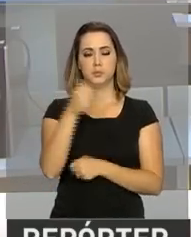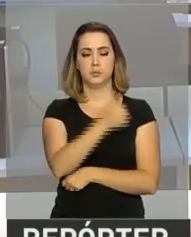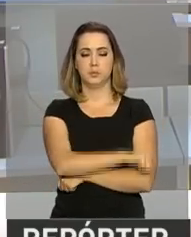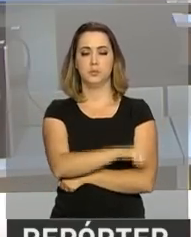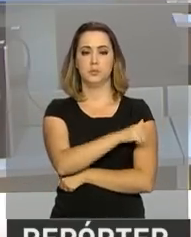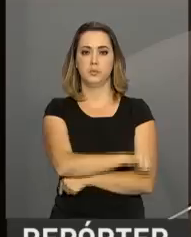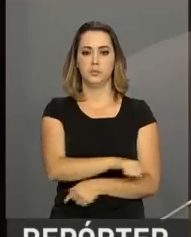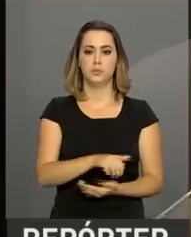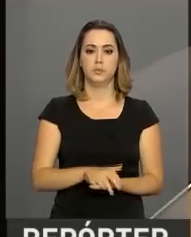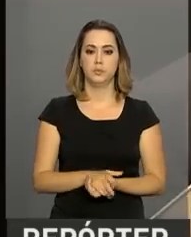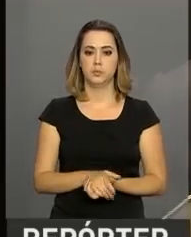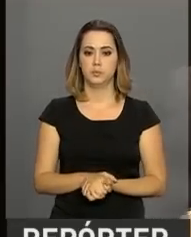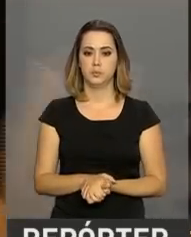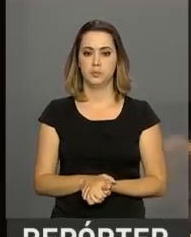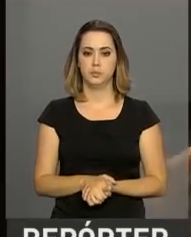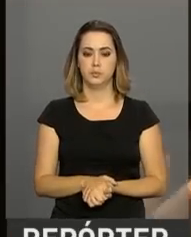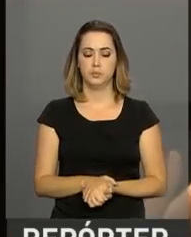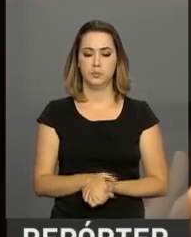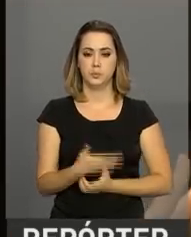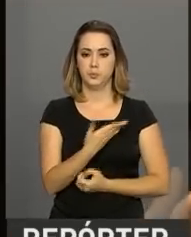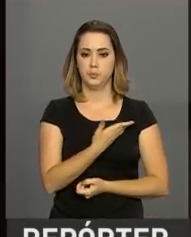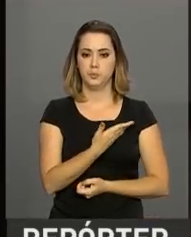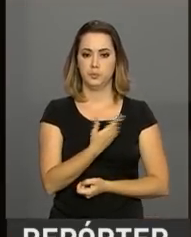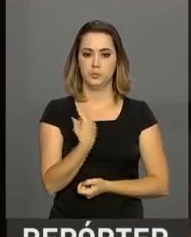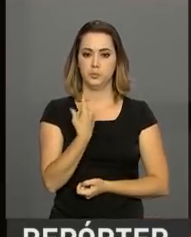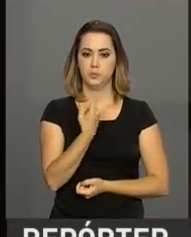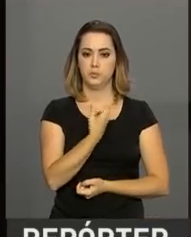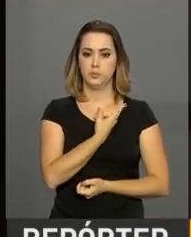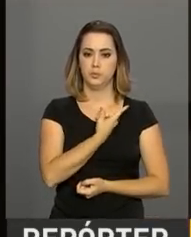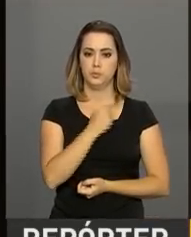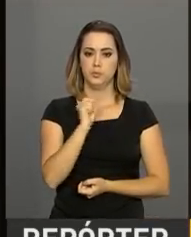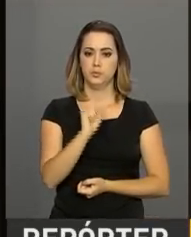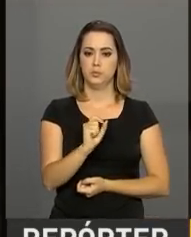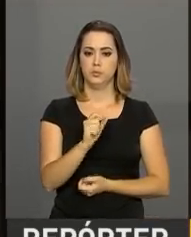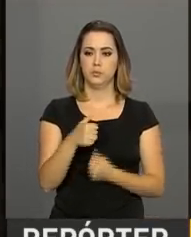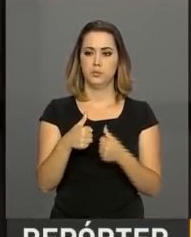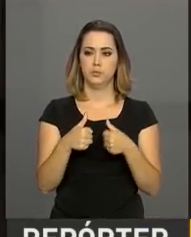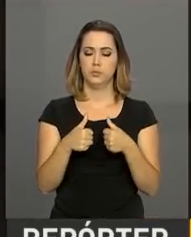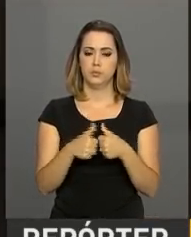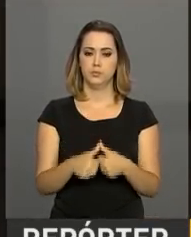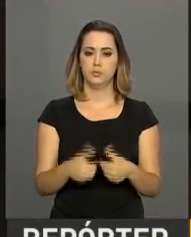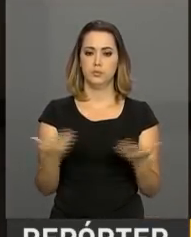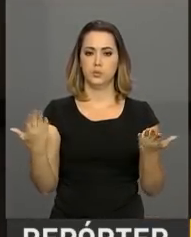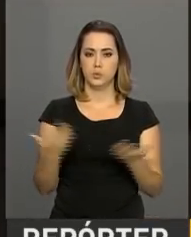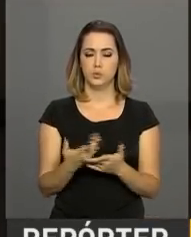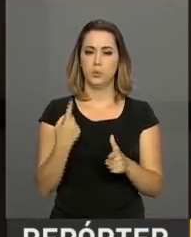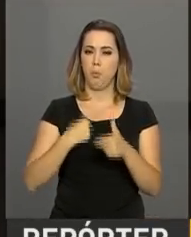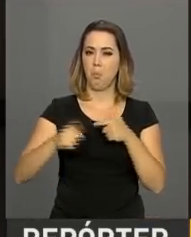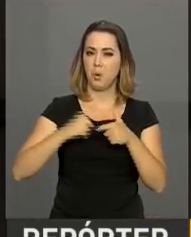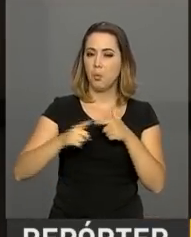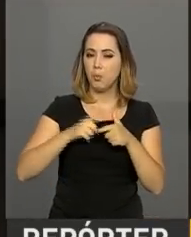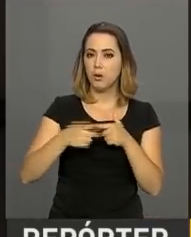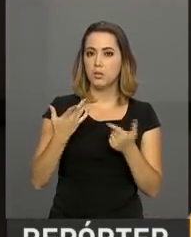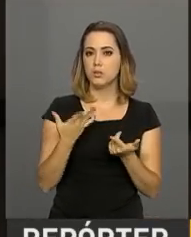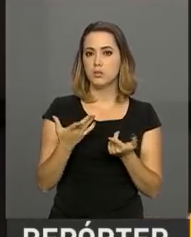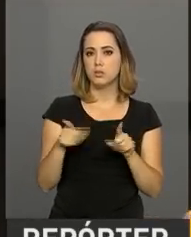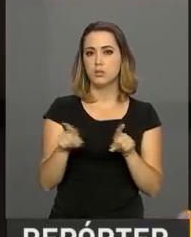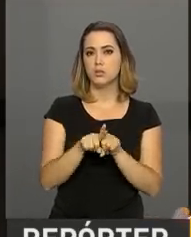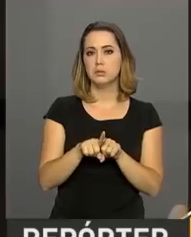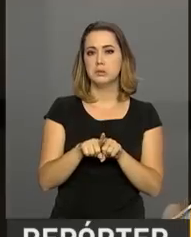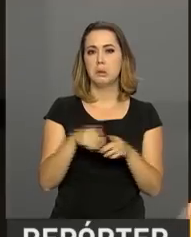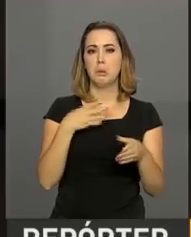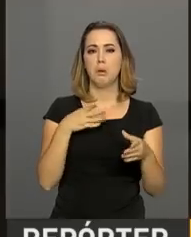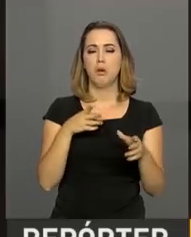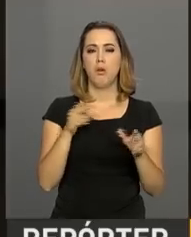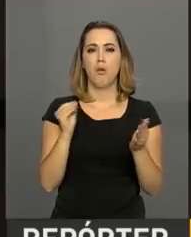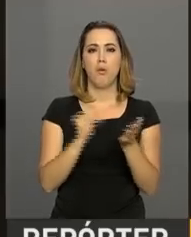Janeiro. A gente está numa situação de desequilíbrio que foi bastante séria. Segundo, quer dizer, que é um desequilíbrio tão grande,